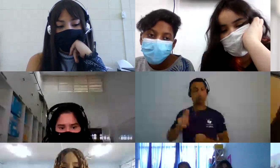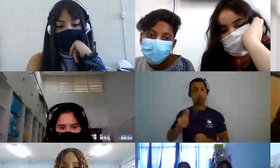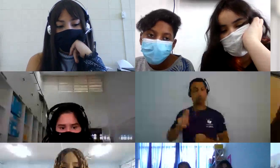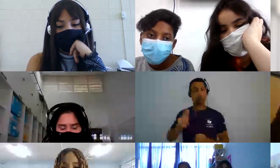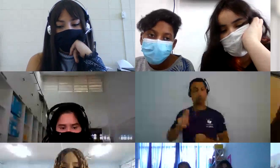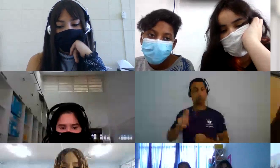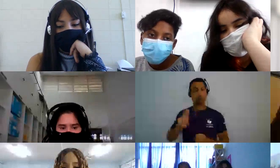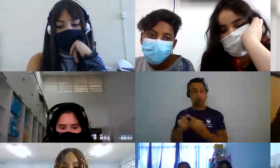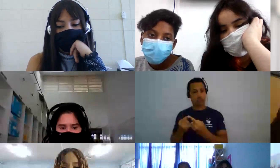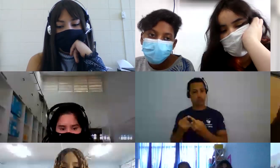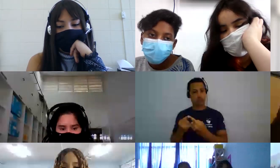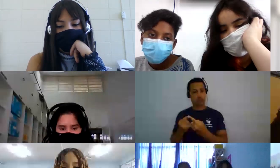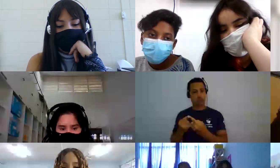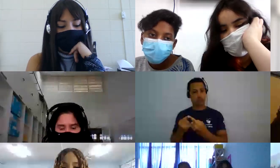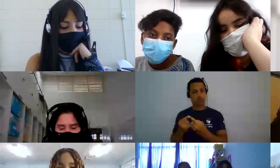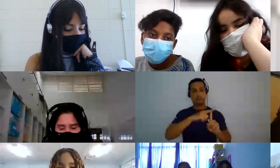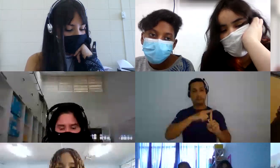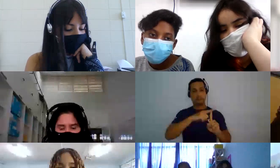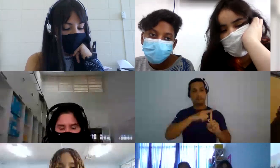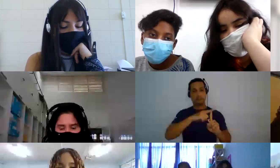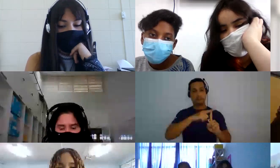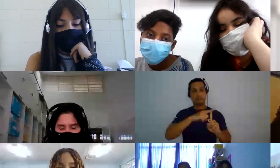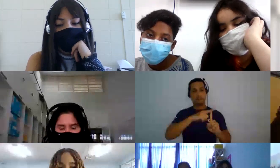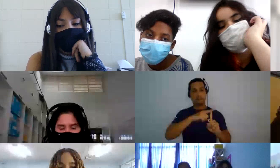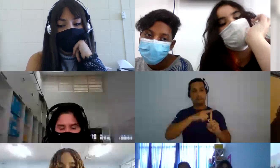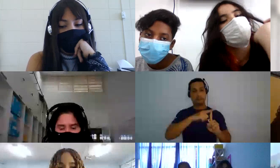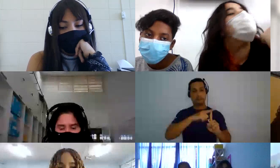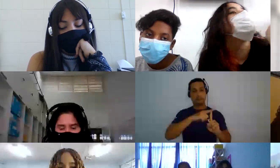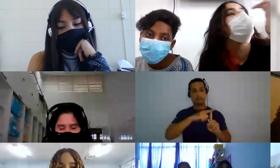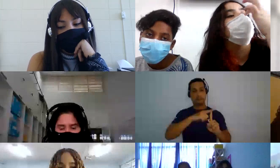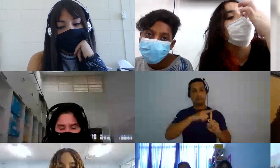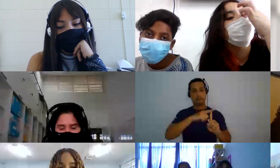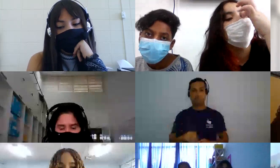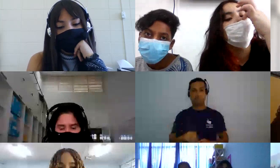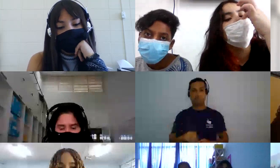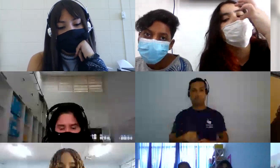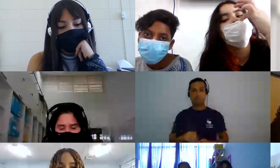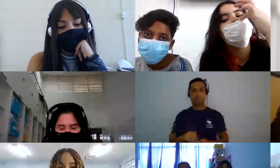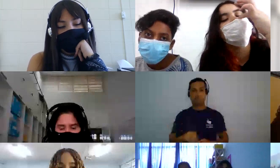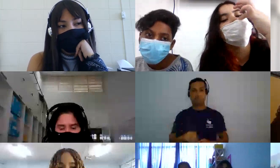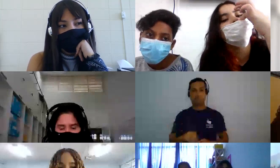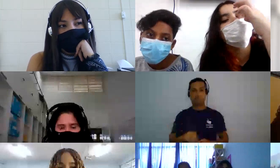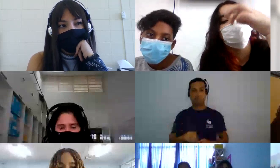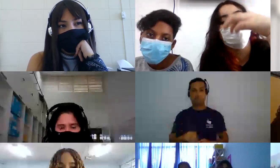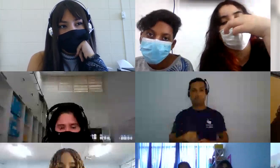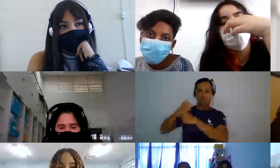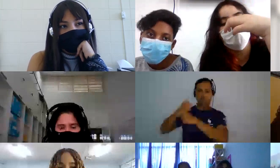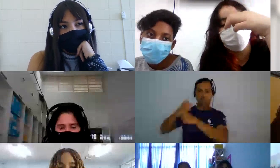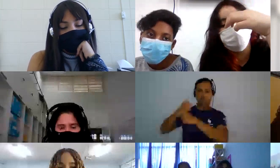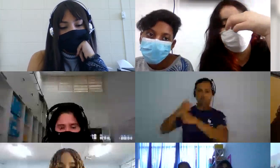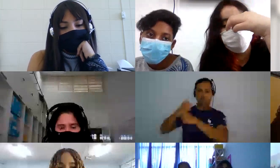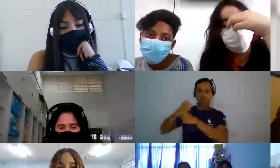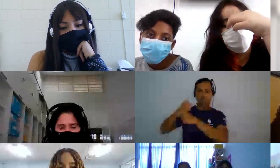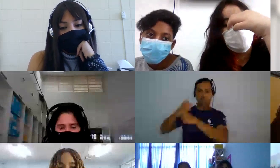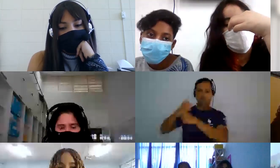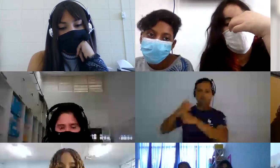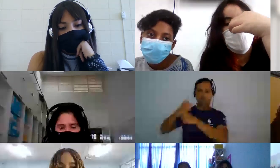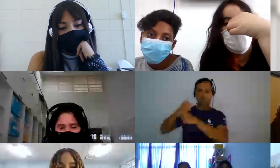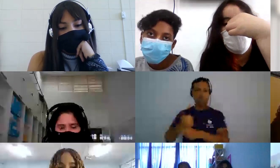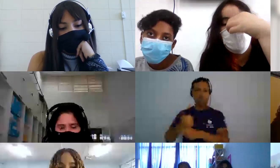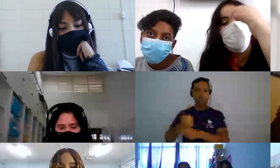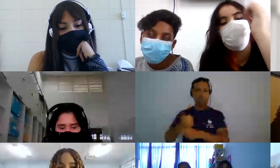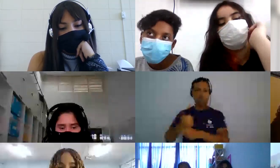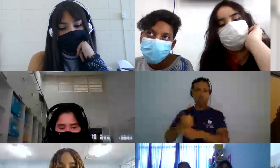para impedir uma gravidez, você tem uma ideia? Ao longo do ano, a camisinha falha em 18%